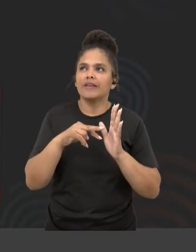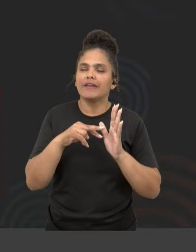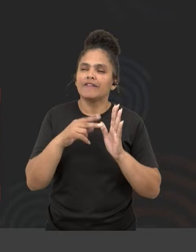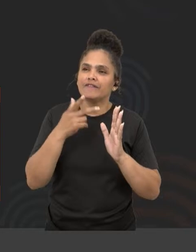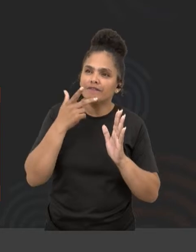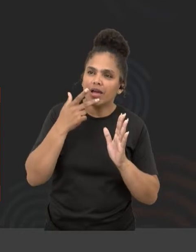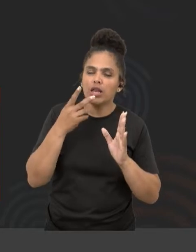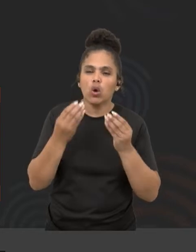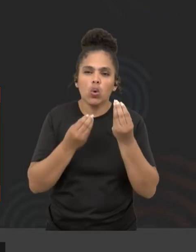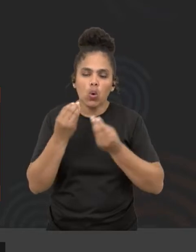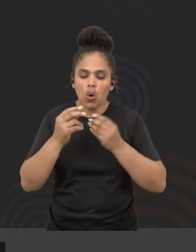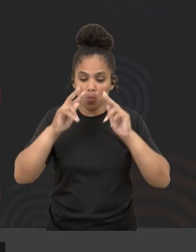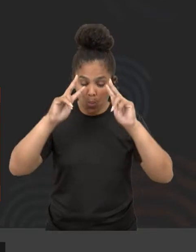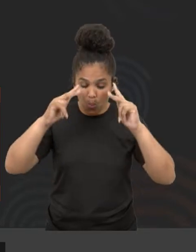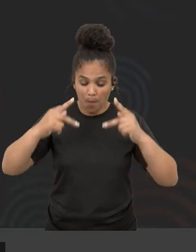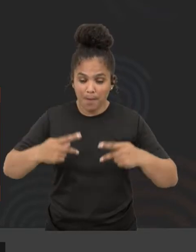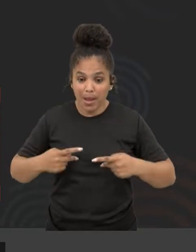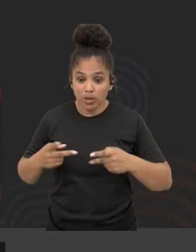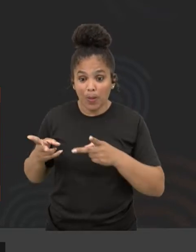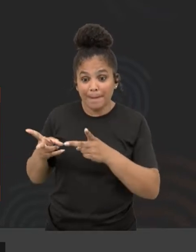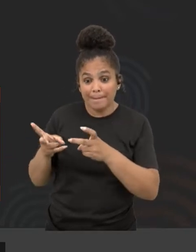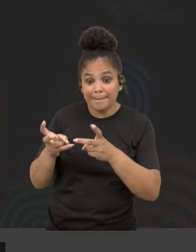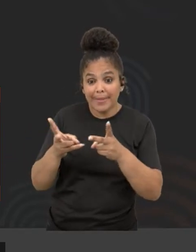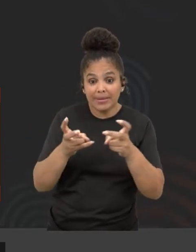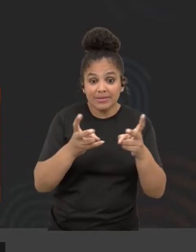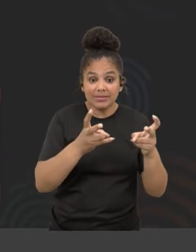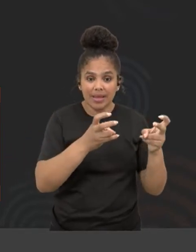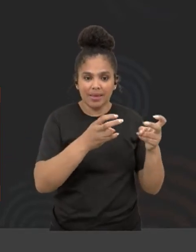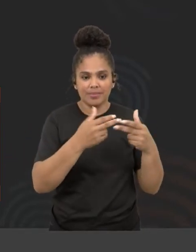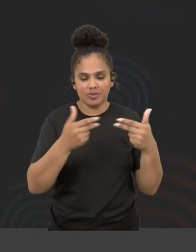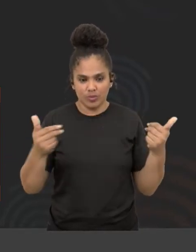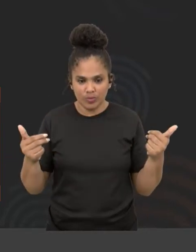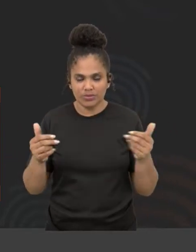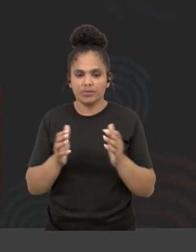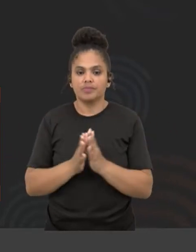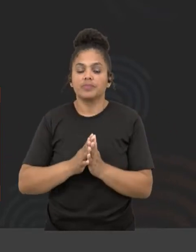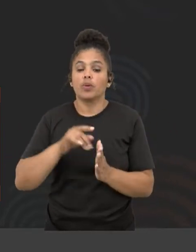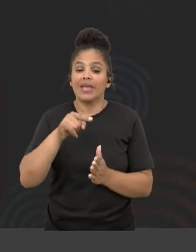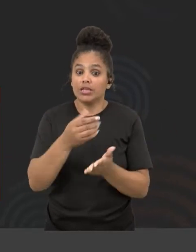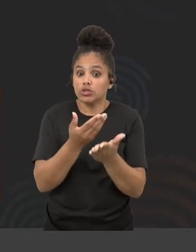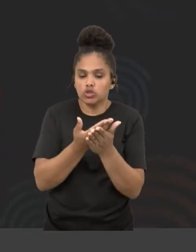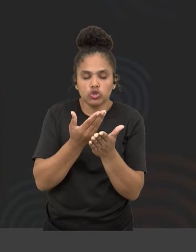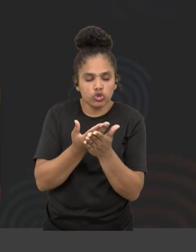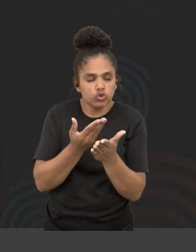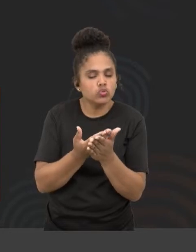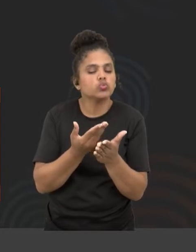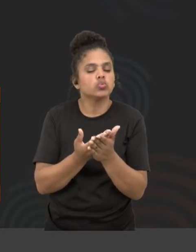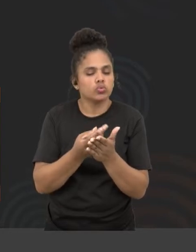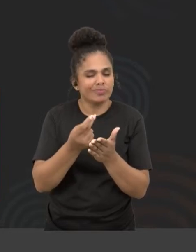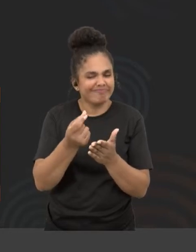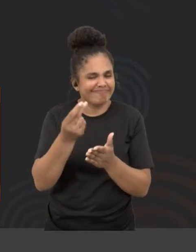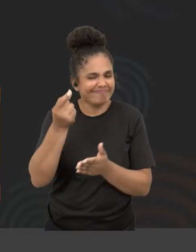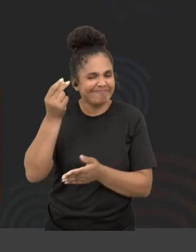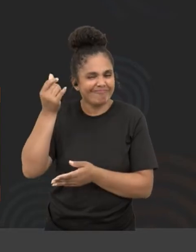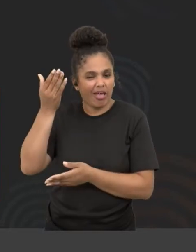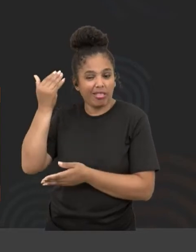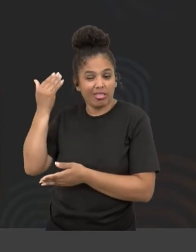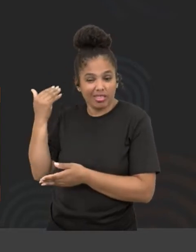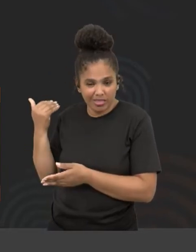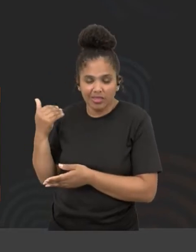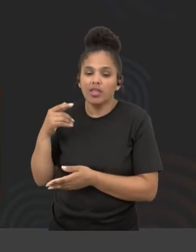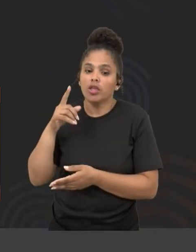o ser humano percebe as coisas. Esse estudo é um estudo bem antigo e bem